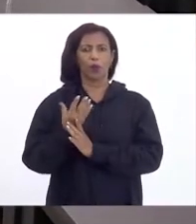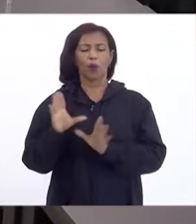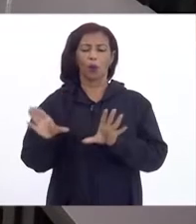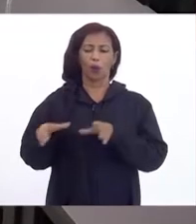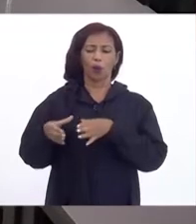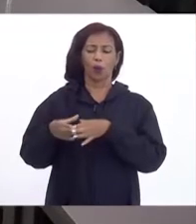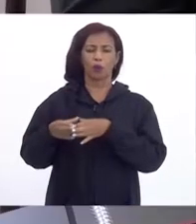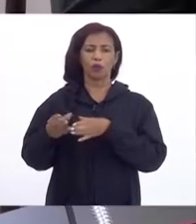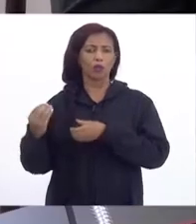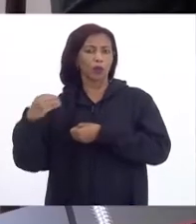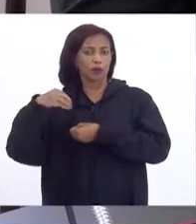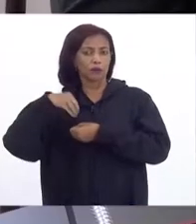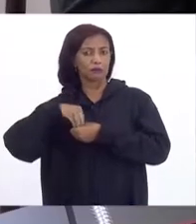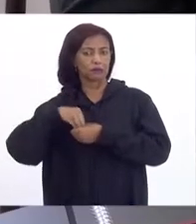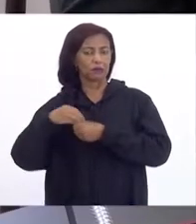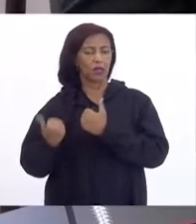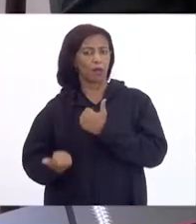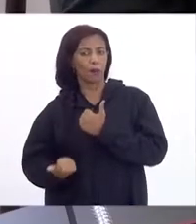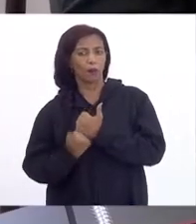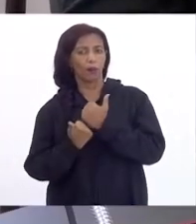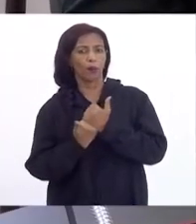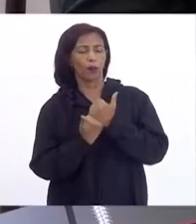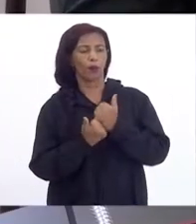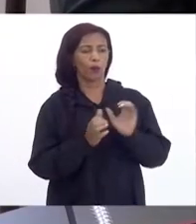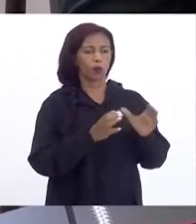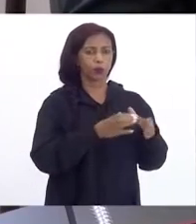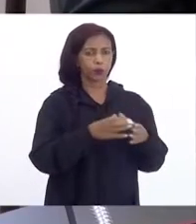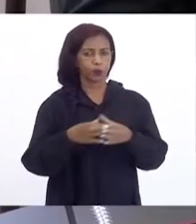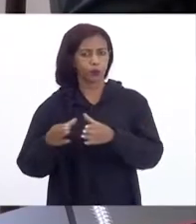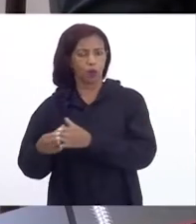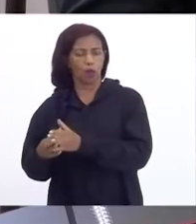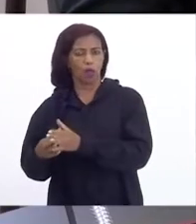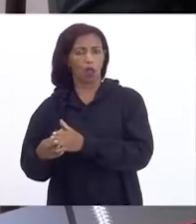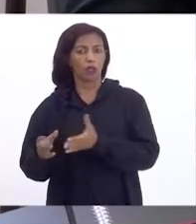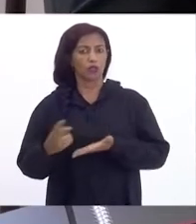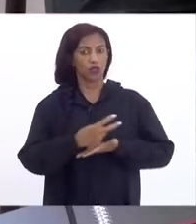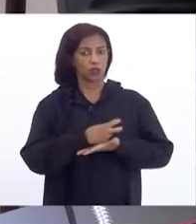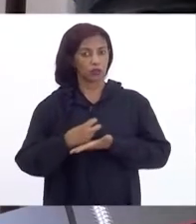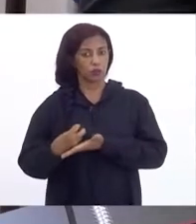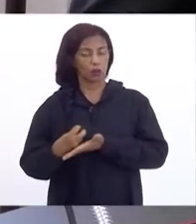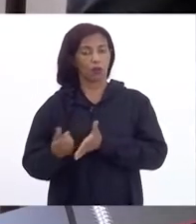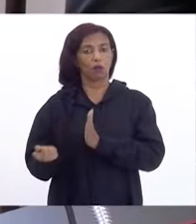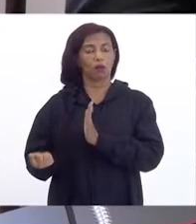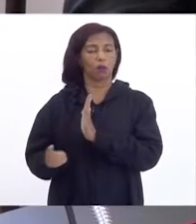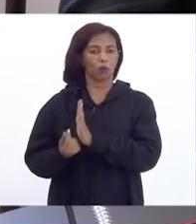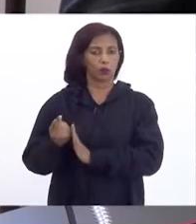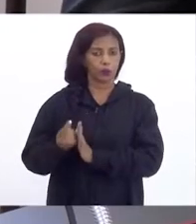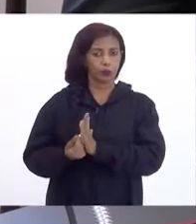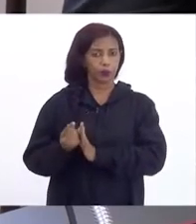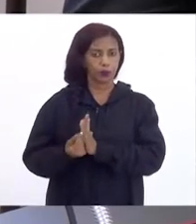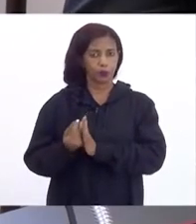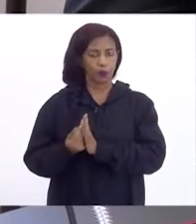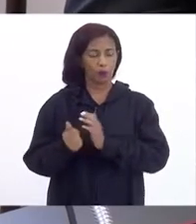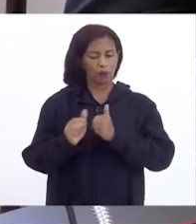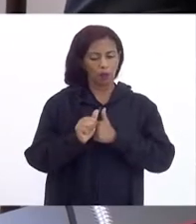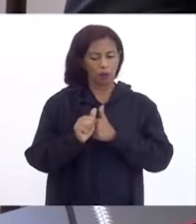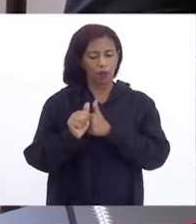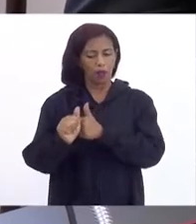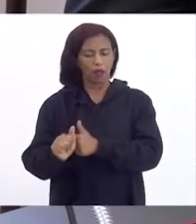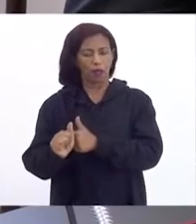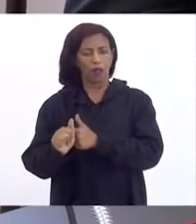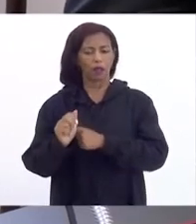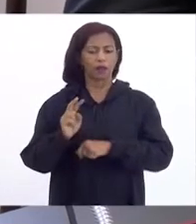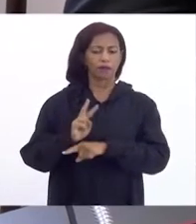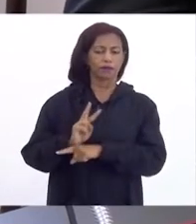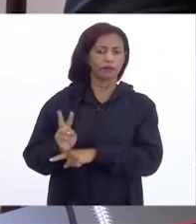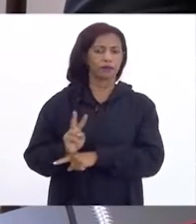subcomissão interna de apoio às comissões de tributação e de orçamento para acompanhar e